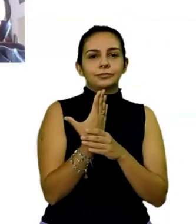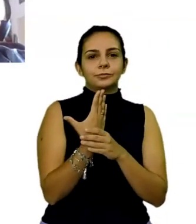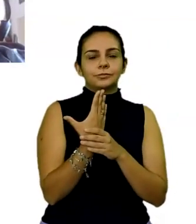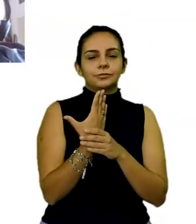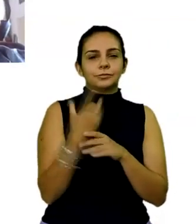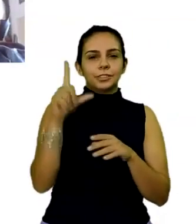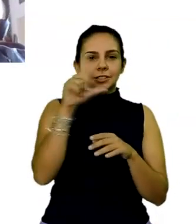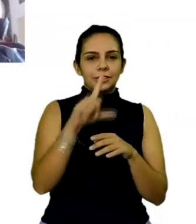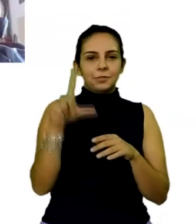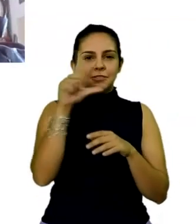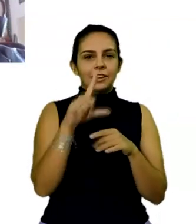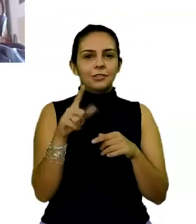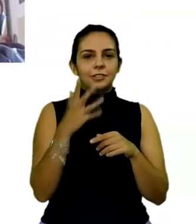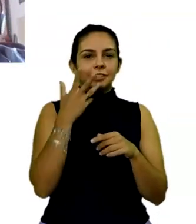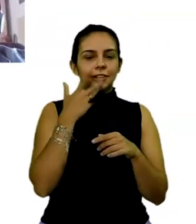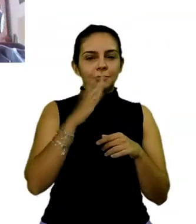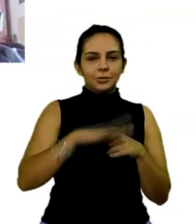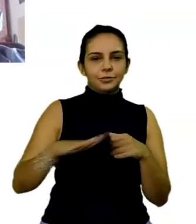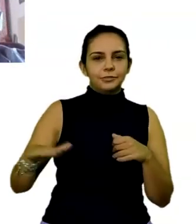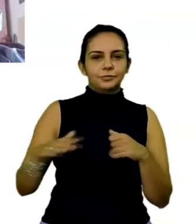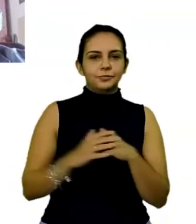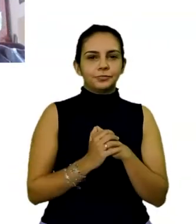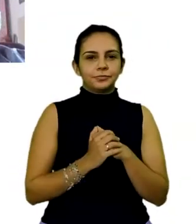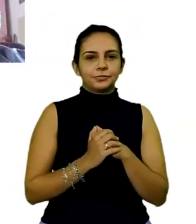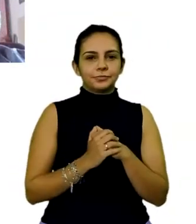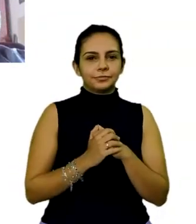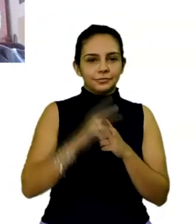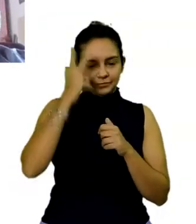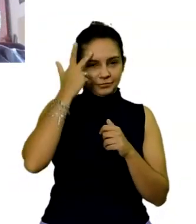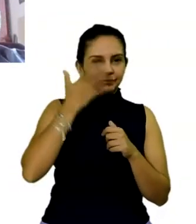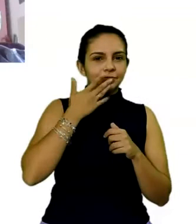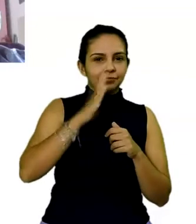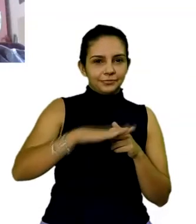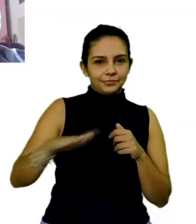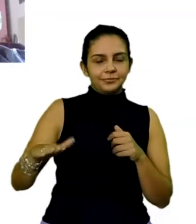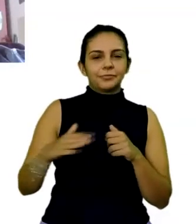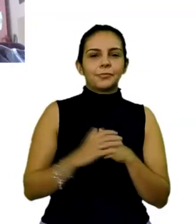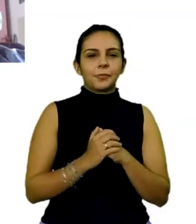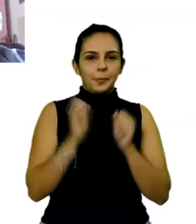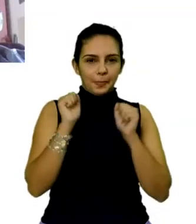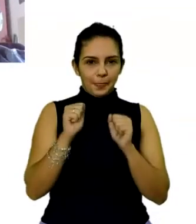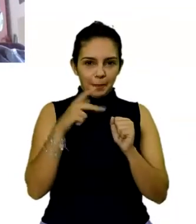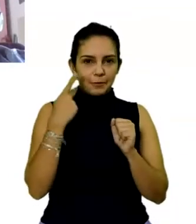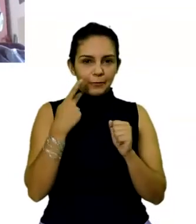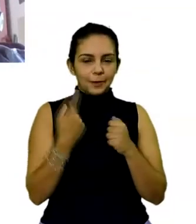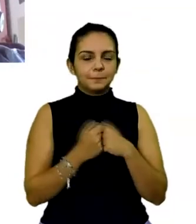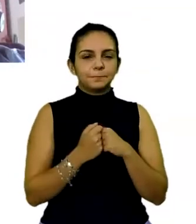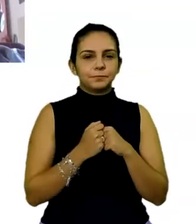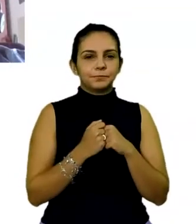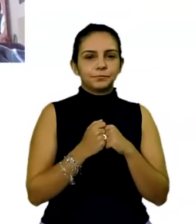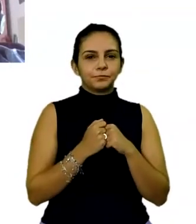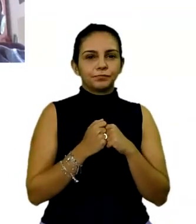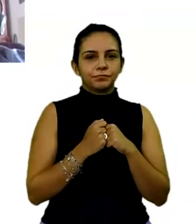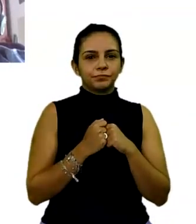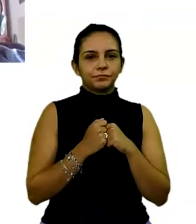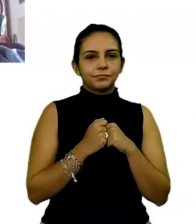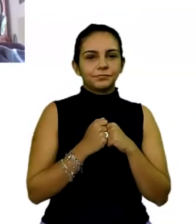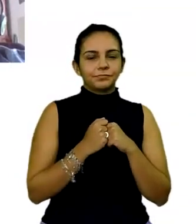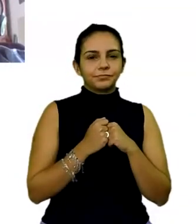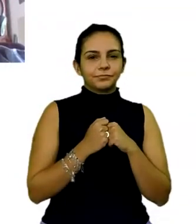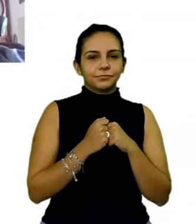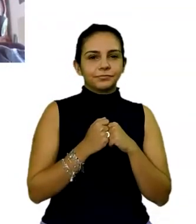da nossa literatura infantil? Para criança? Eu acho que posso falar, Léa? Pode.